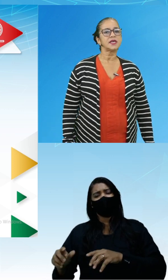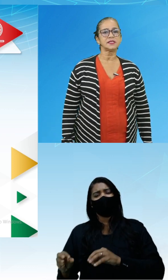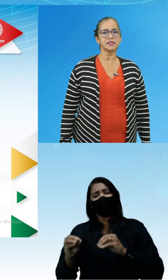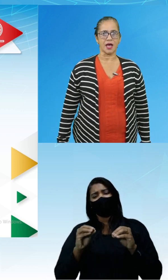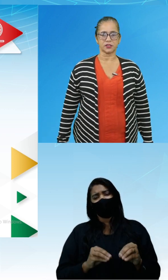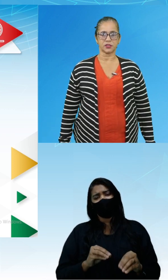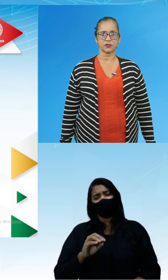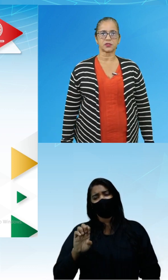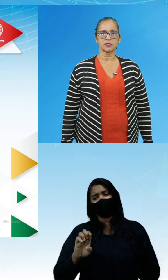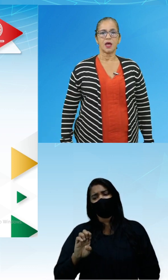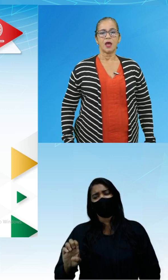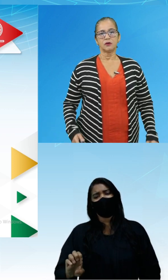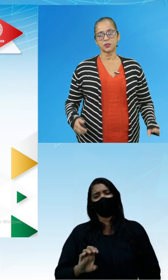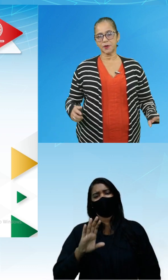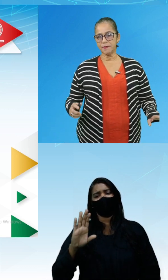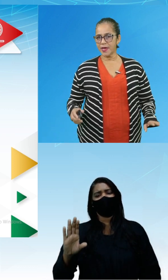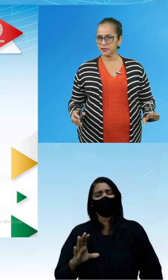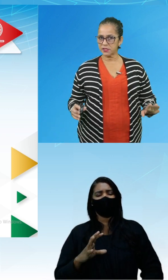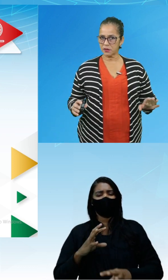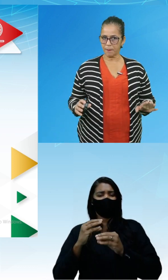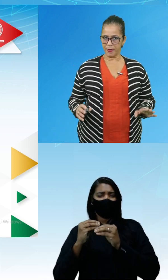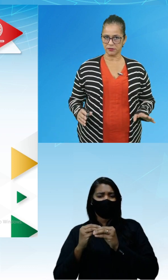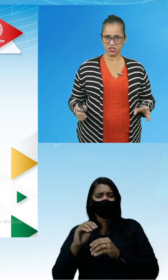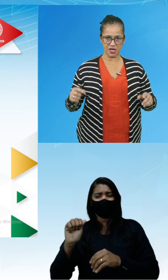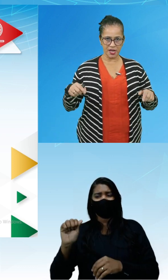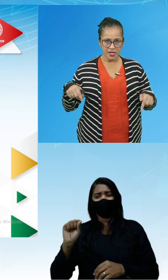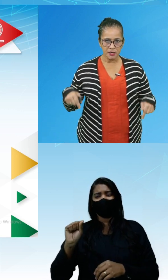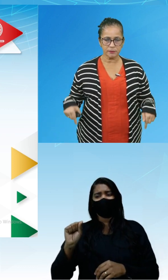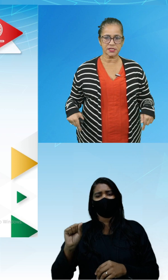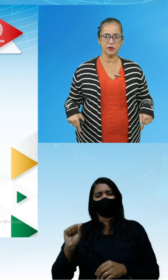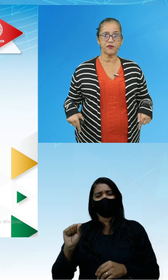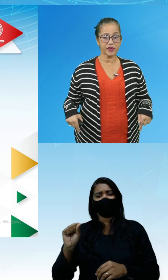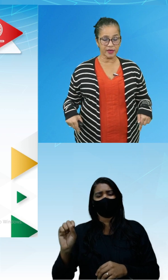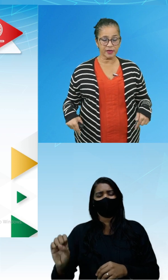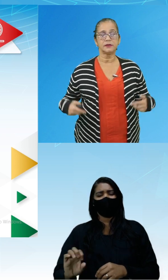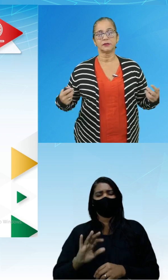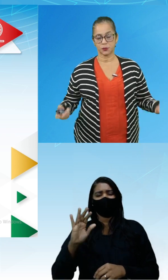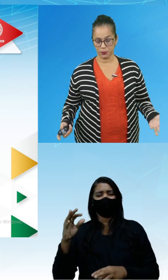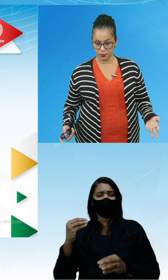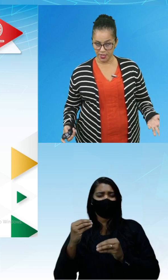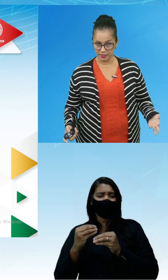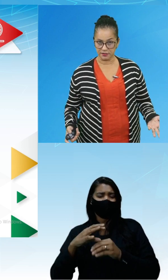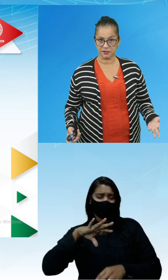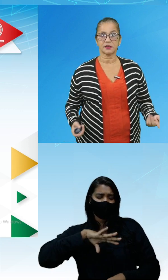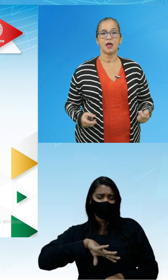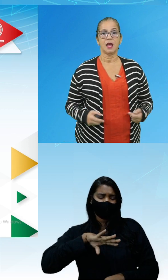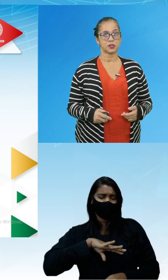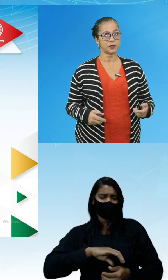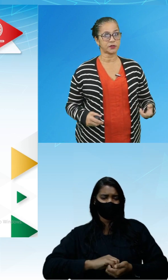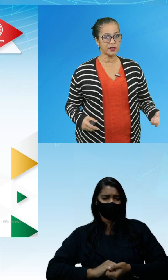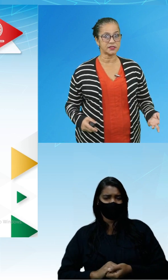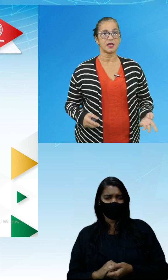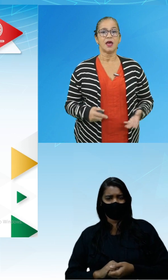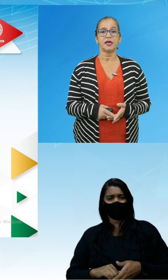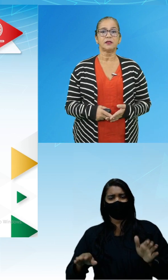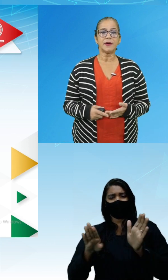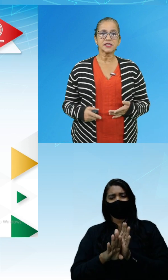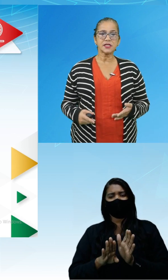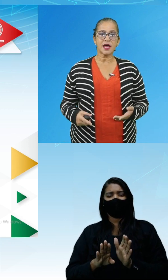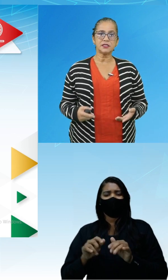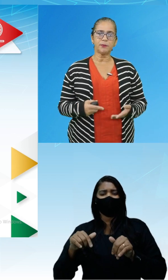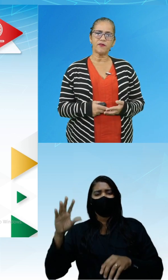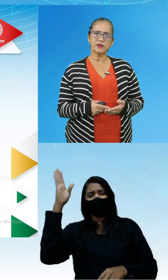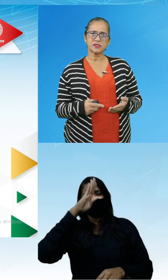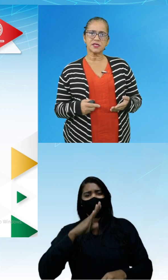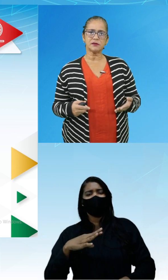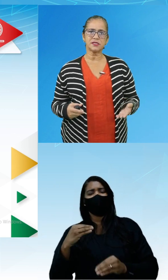europeus e asiáticos. Os primeiros europeus a chegar aqui no Brasil foi quem? Os portugueses. Então, mais